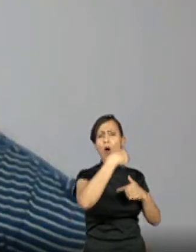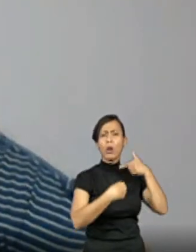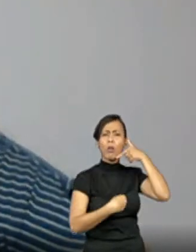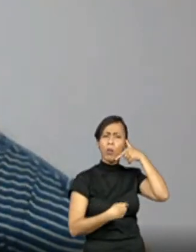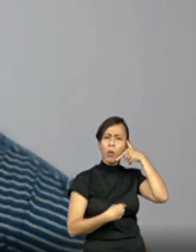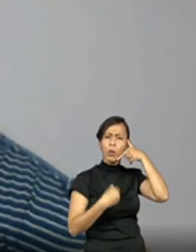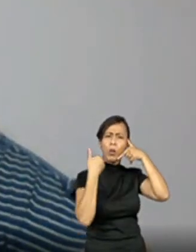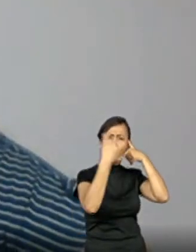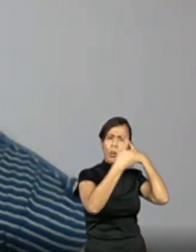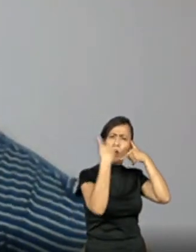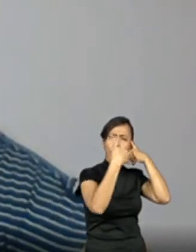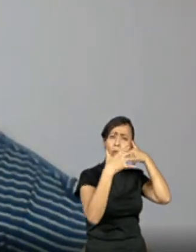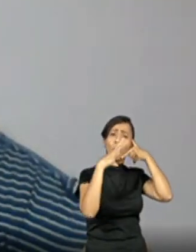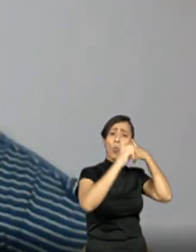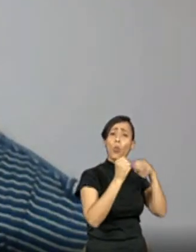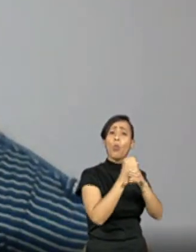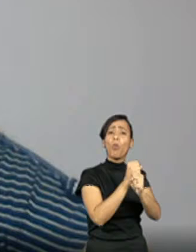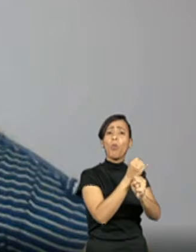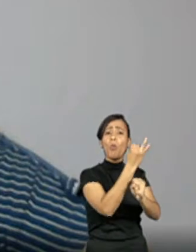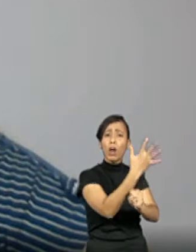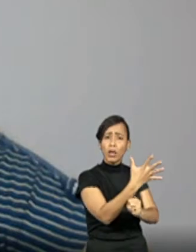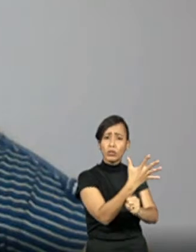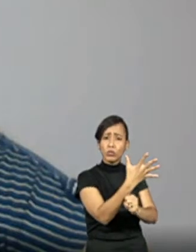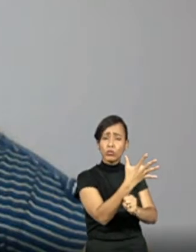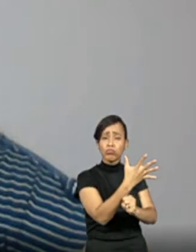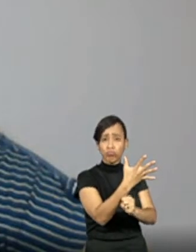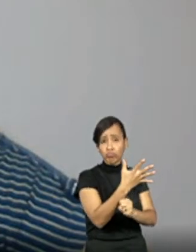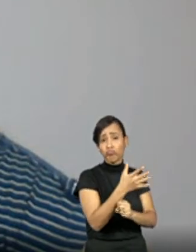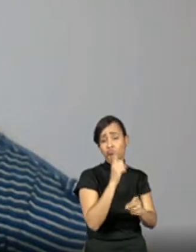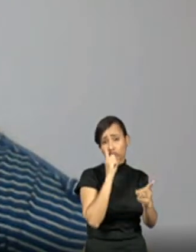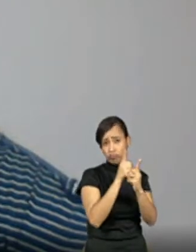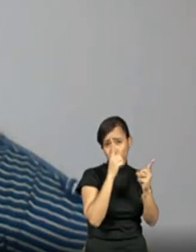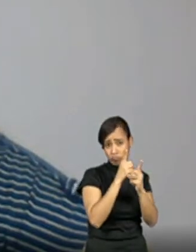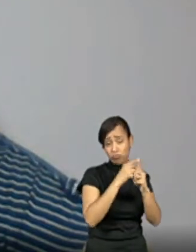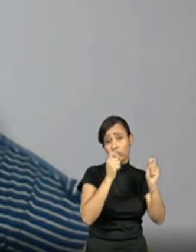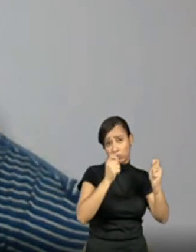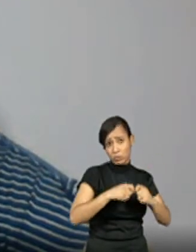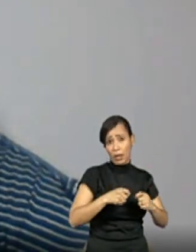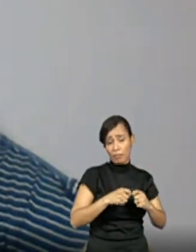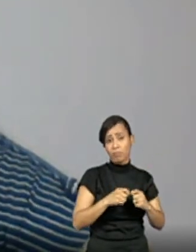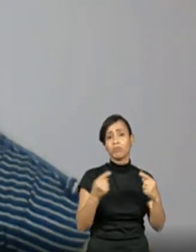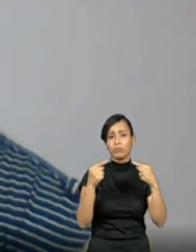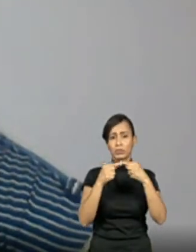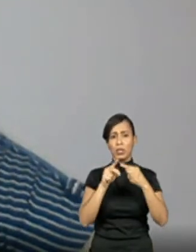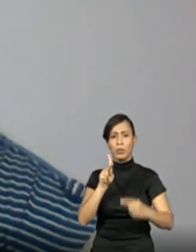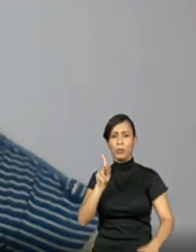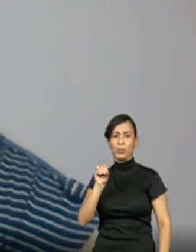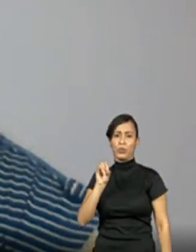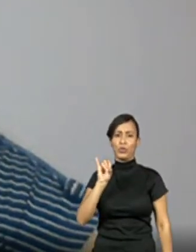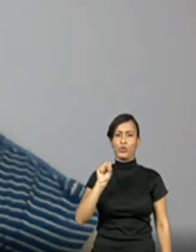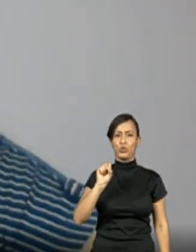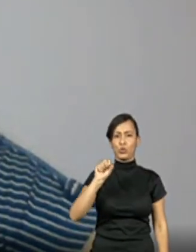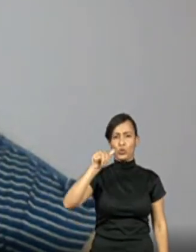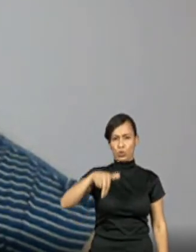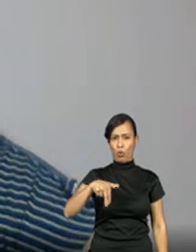No nosso exemplo, deixa eu voltar aqui no nosso exemplo.